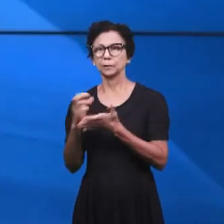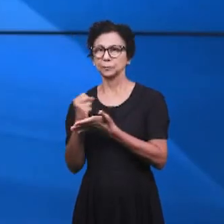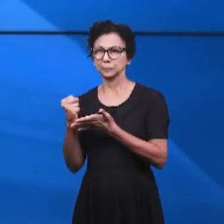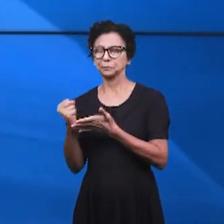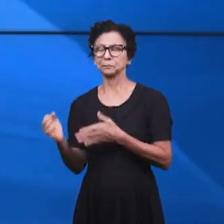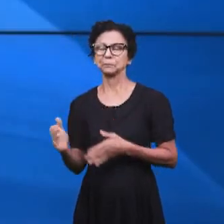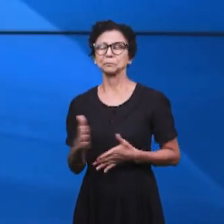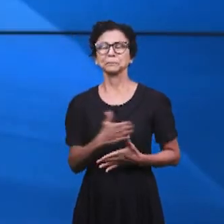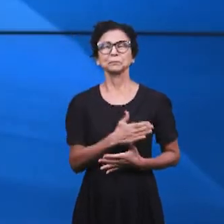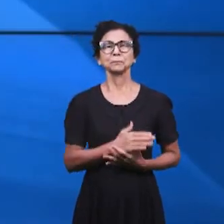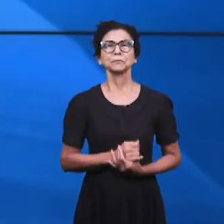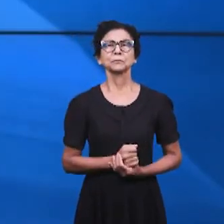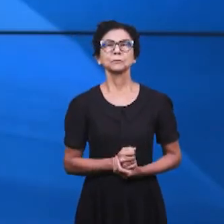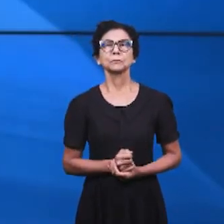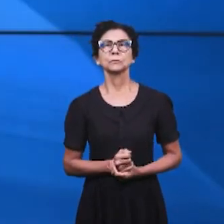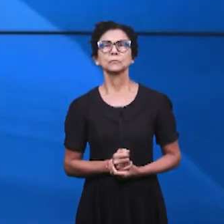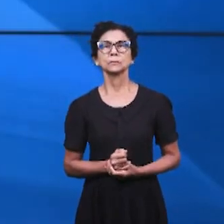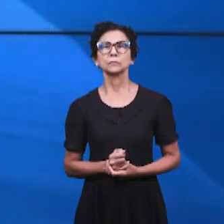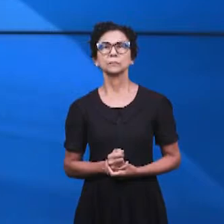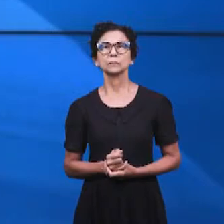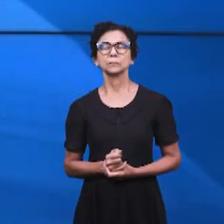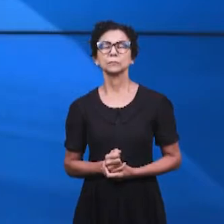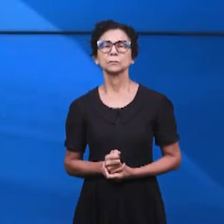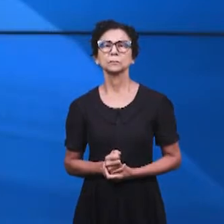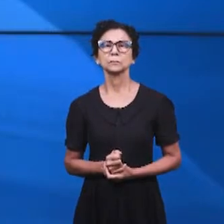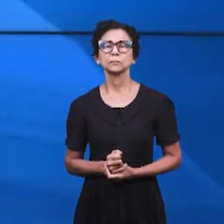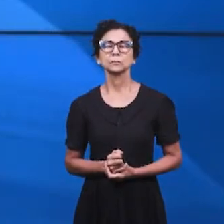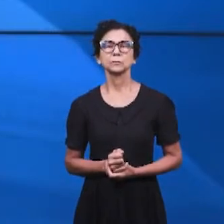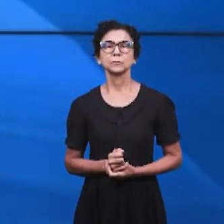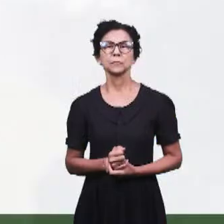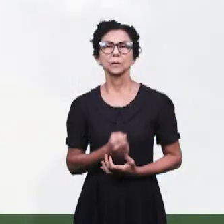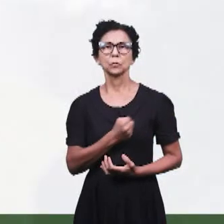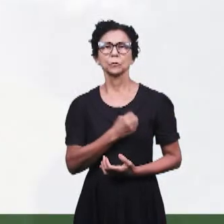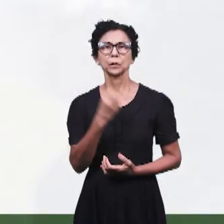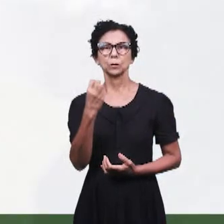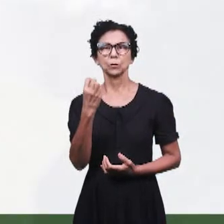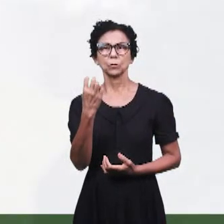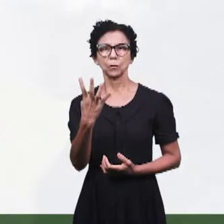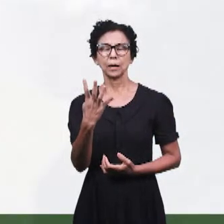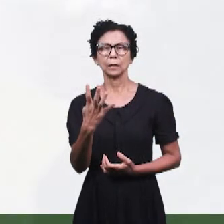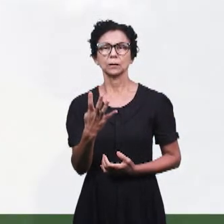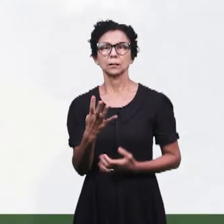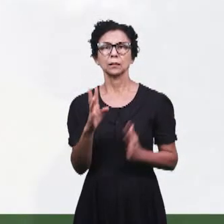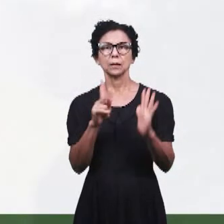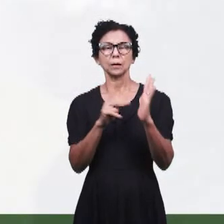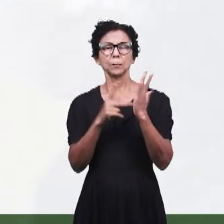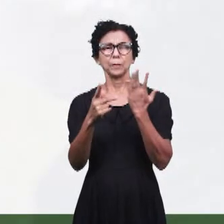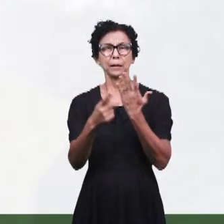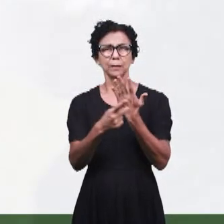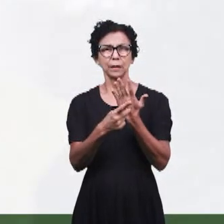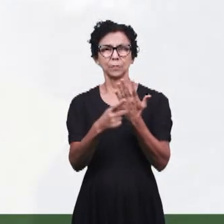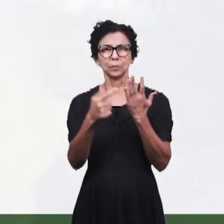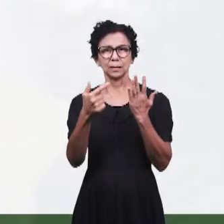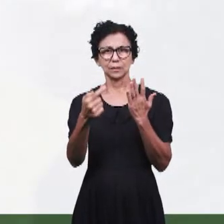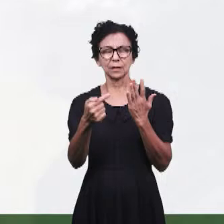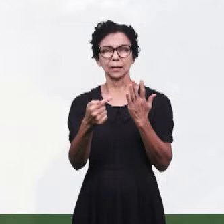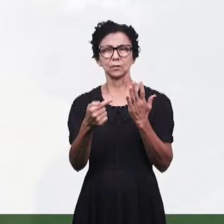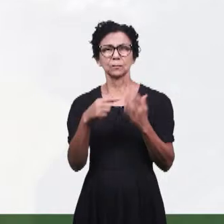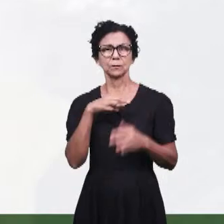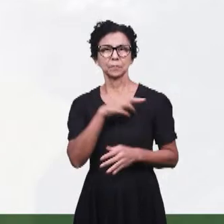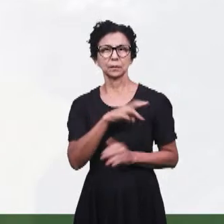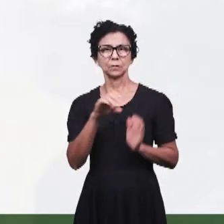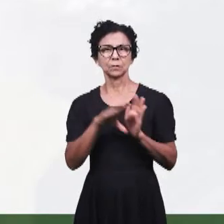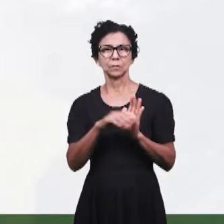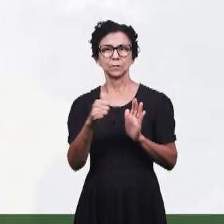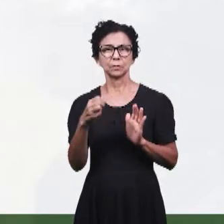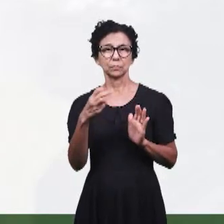então para a pergunta de número 4. A pergunta diz o seguinte: lendo as 7 parábolas de Mateus, capítulo 13, identifique